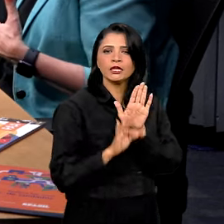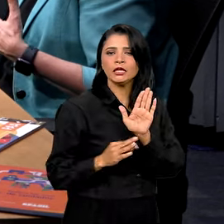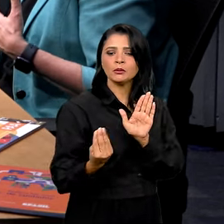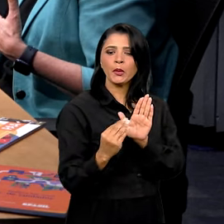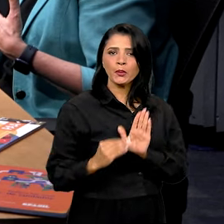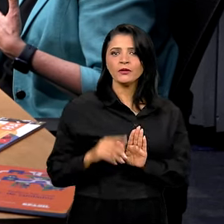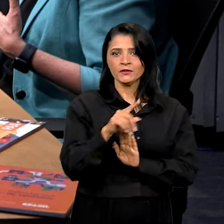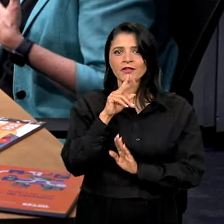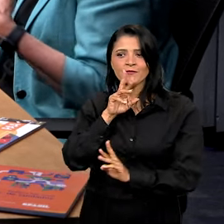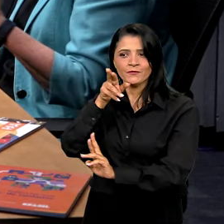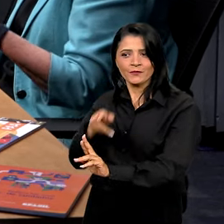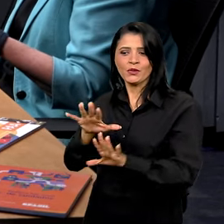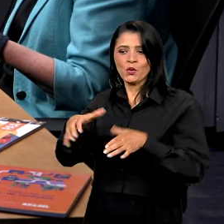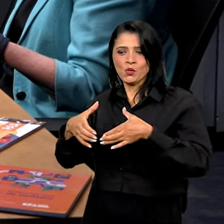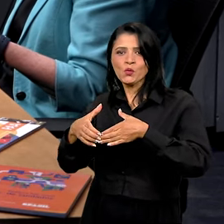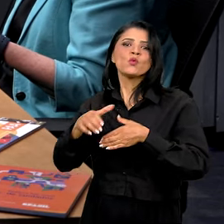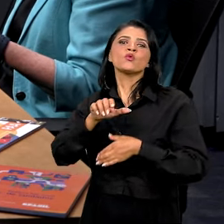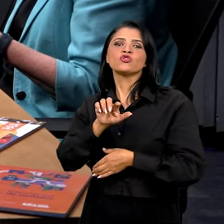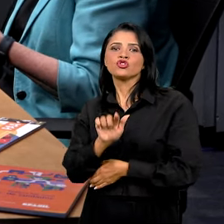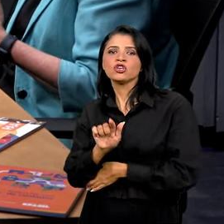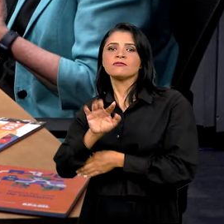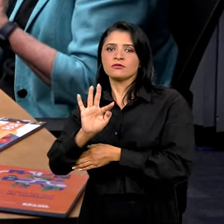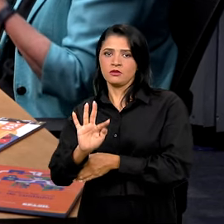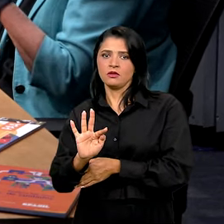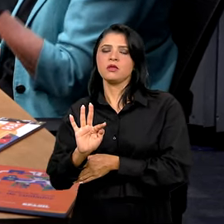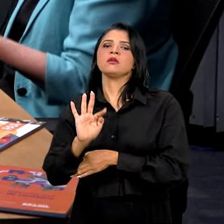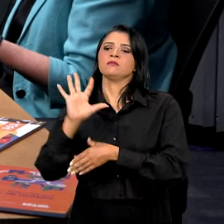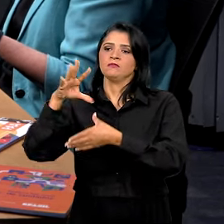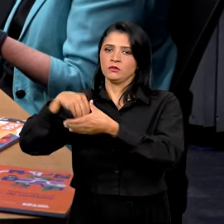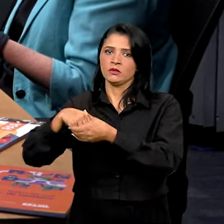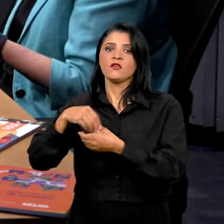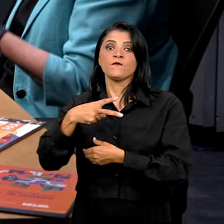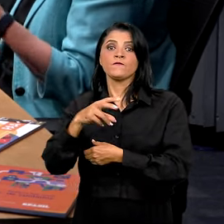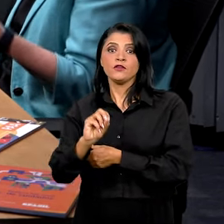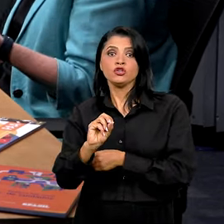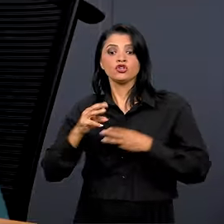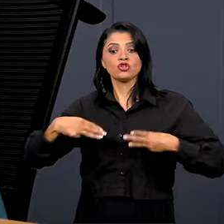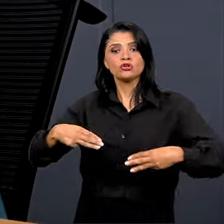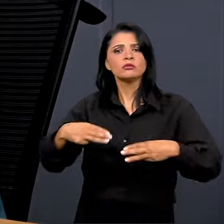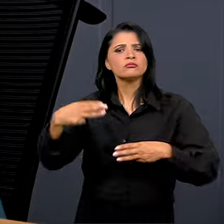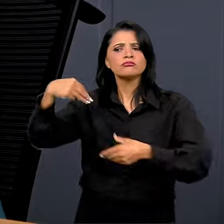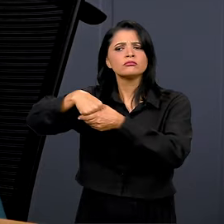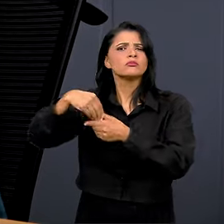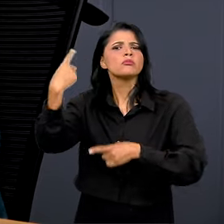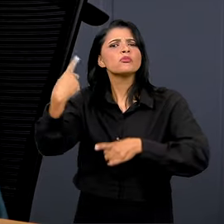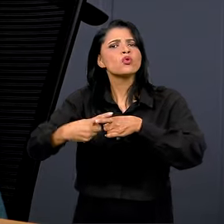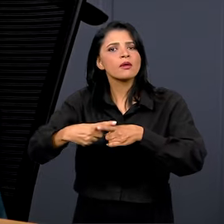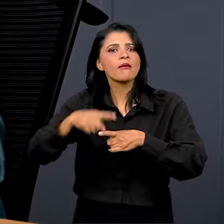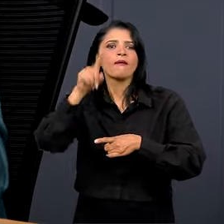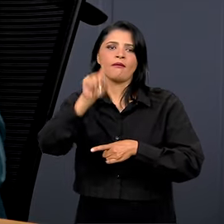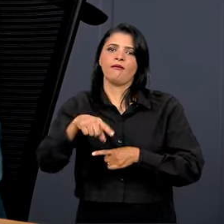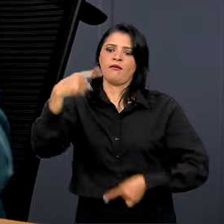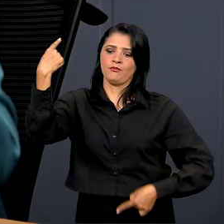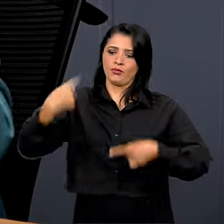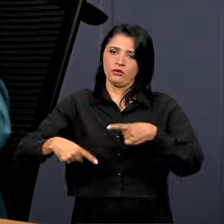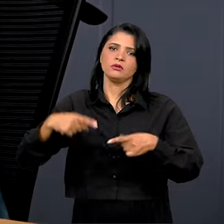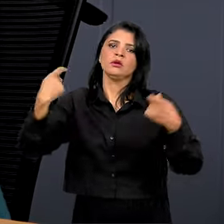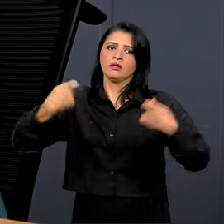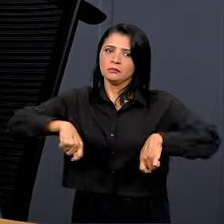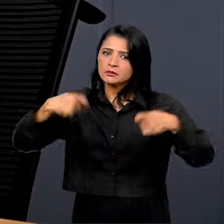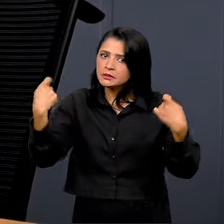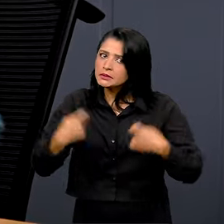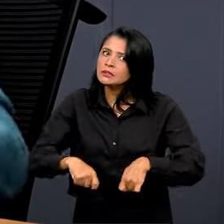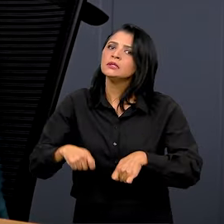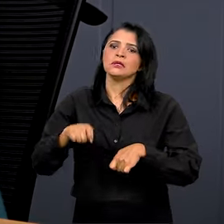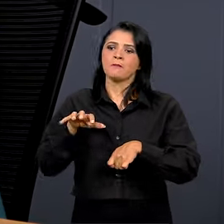referência que houve um grupo de trabalho interministerial composto por 20 Ministérios por qu 20 Ministérios porque essa é uma política